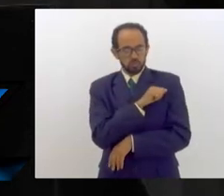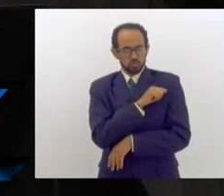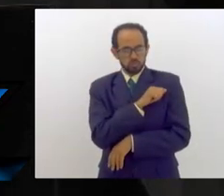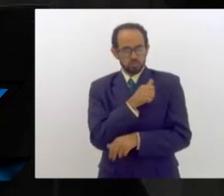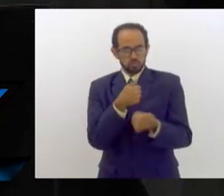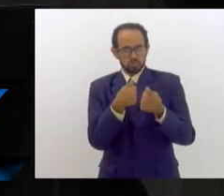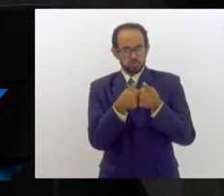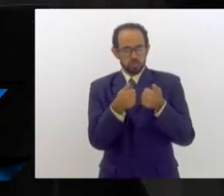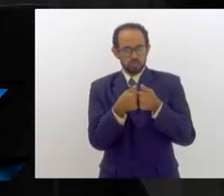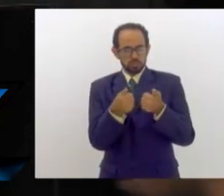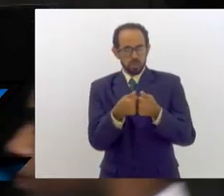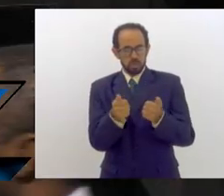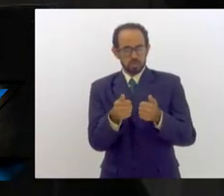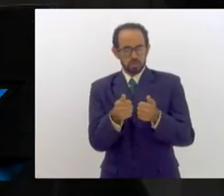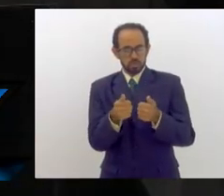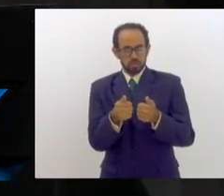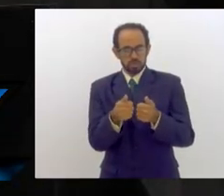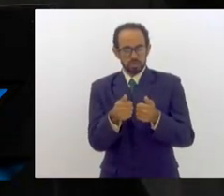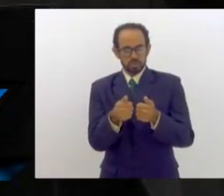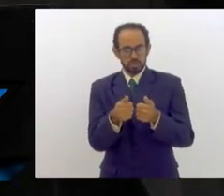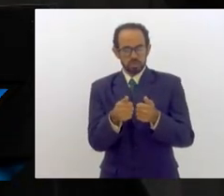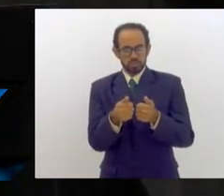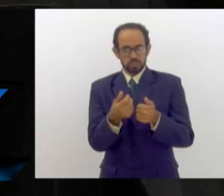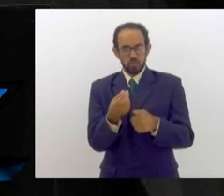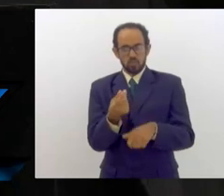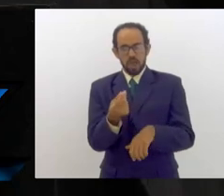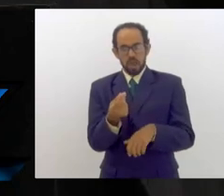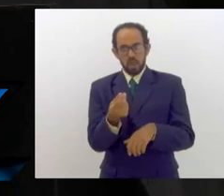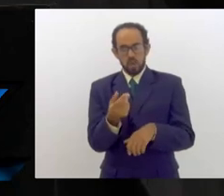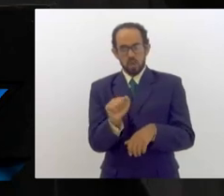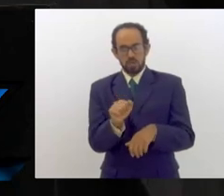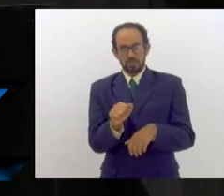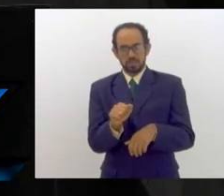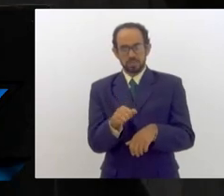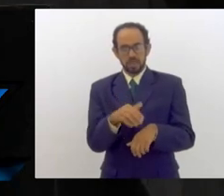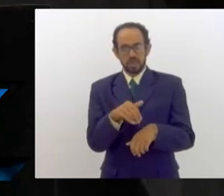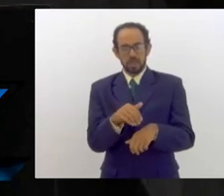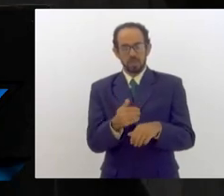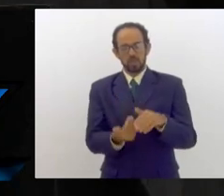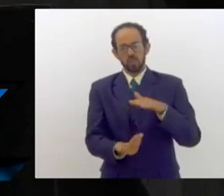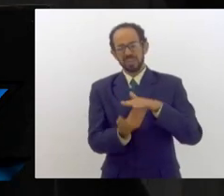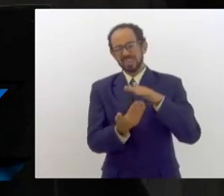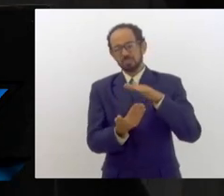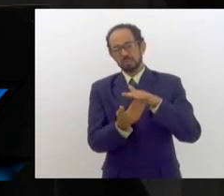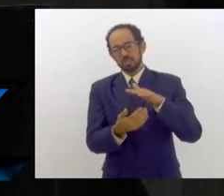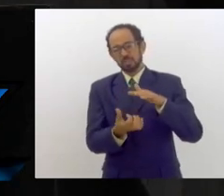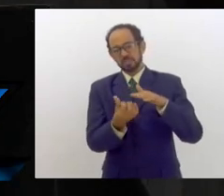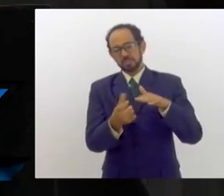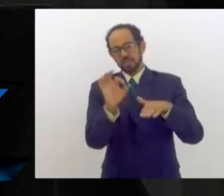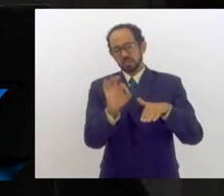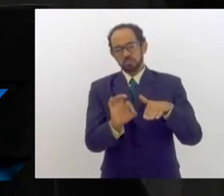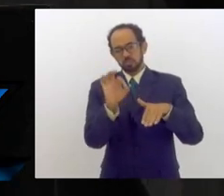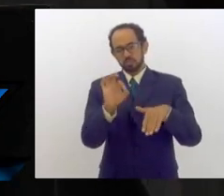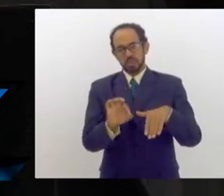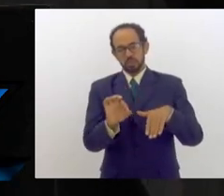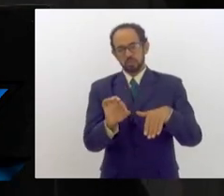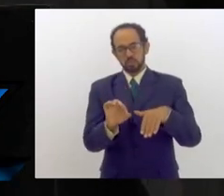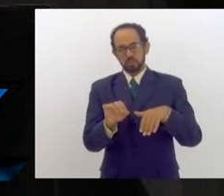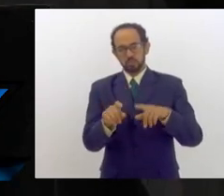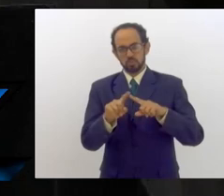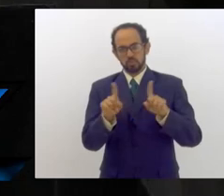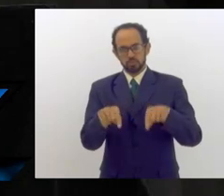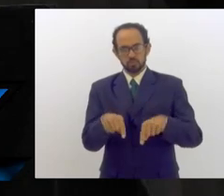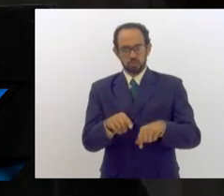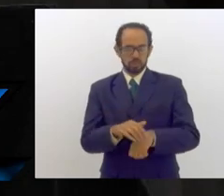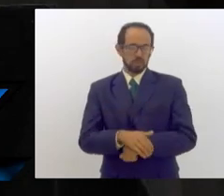de que as tarifas não custassem mas de 6% por mês o trabalhador